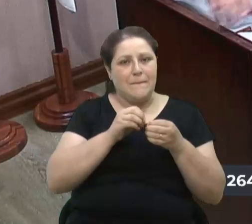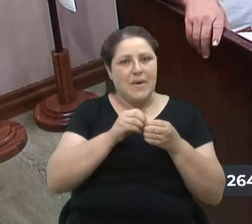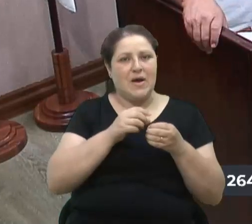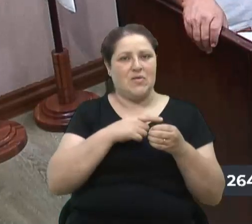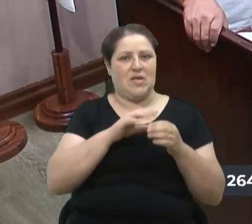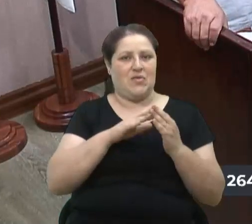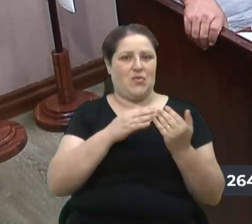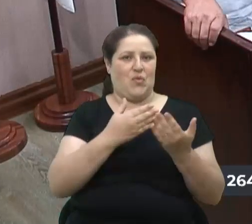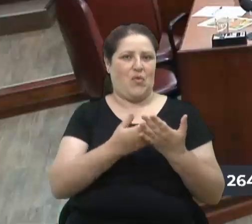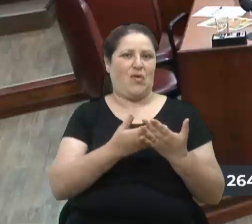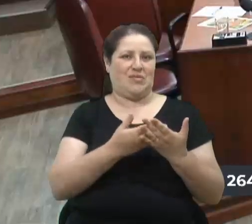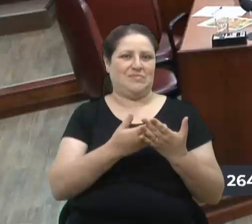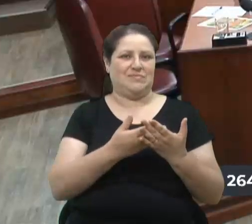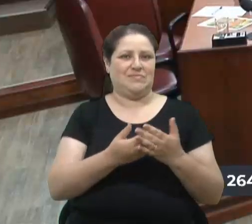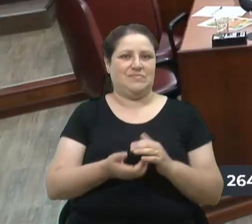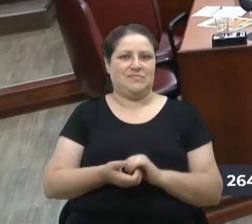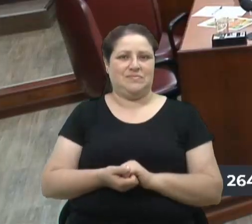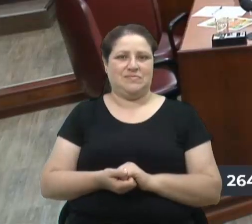vereador Rafael.